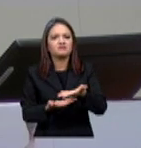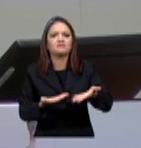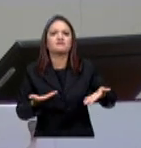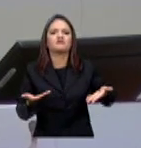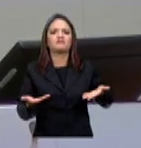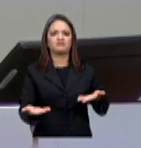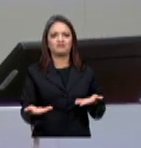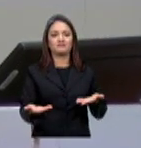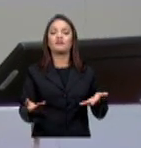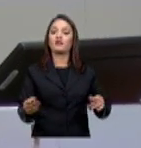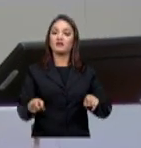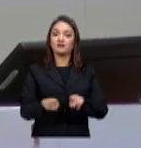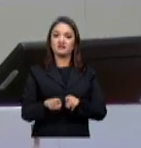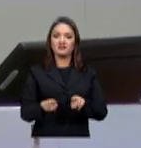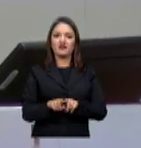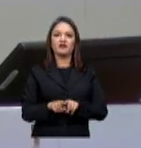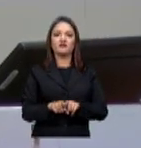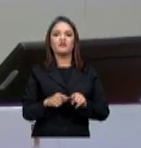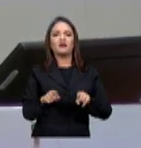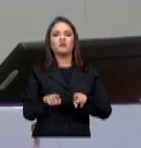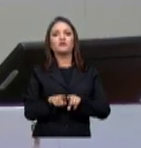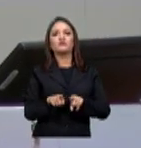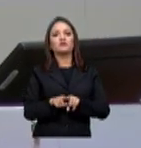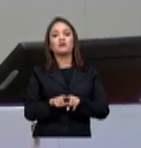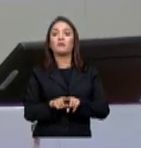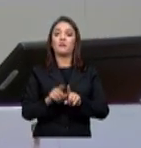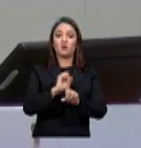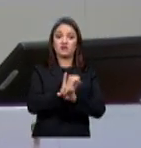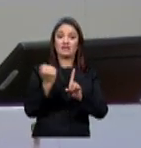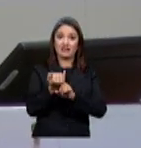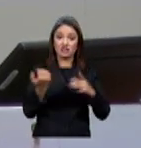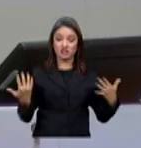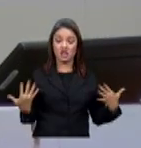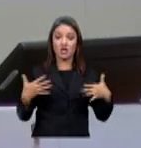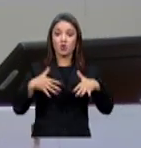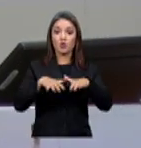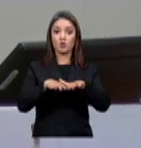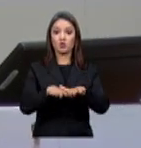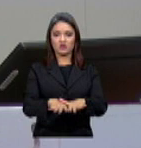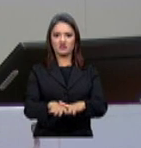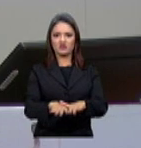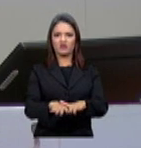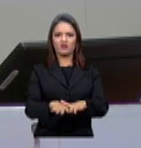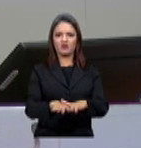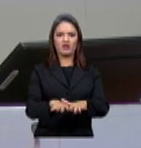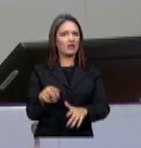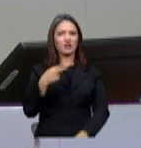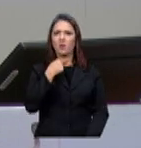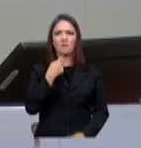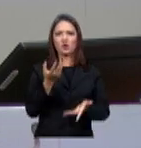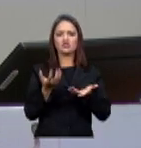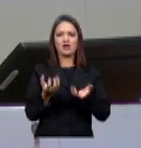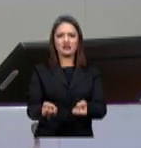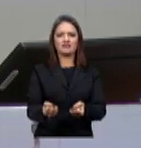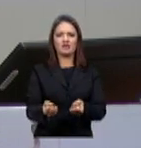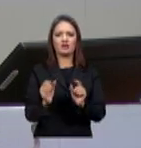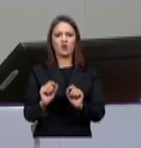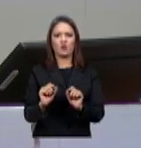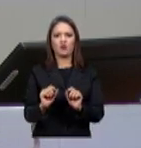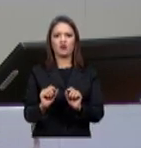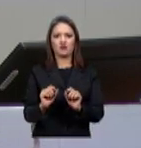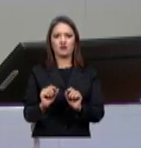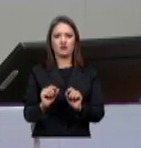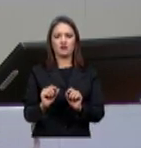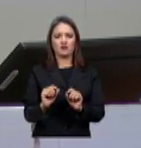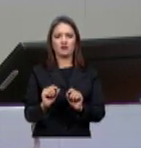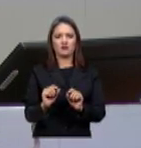queremos é também uma sociedade muito inclusiva é uma sociedade que não admite que grupos